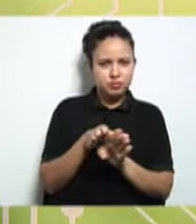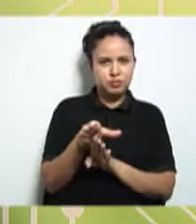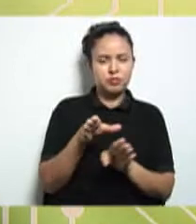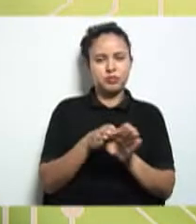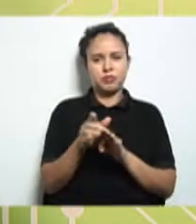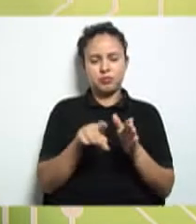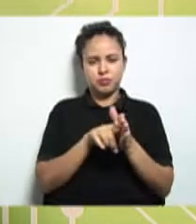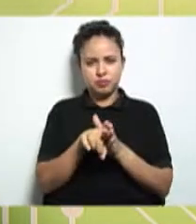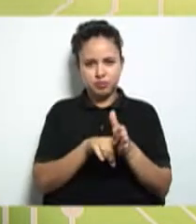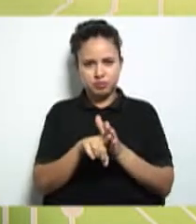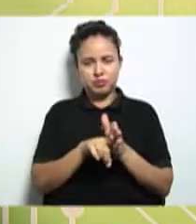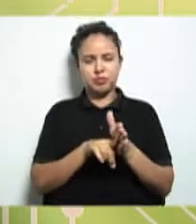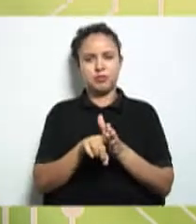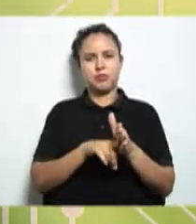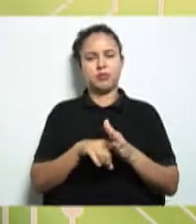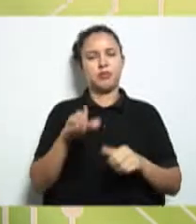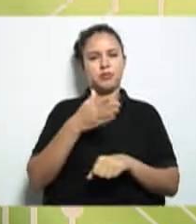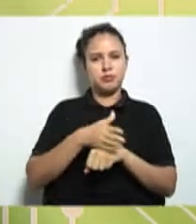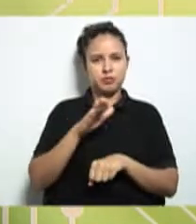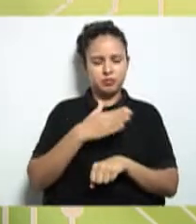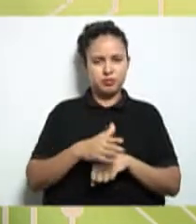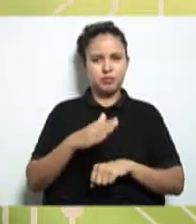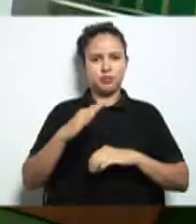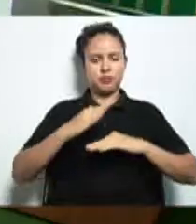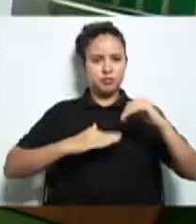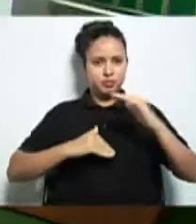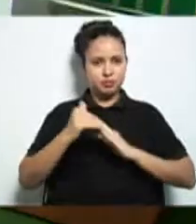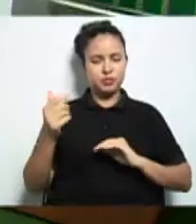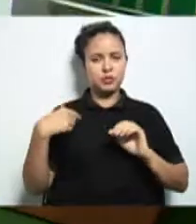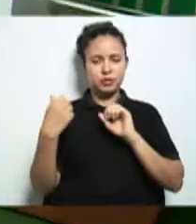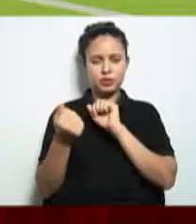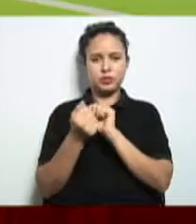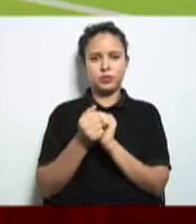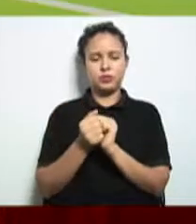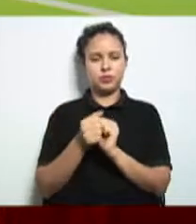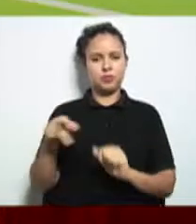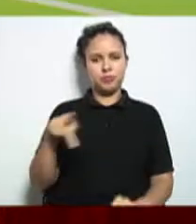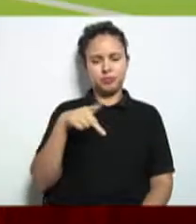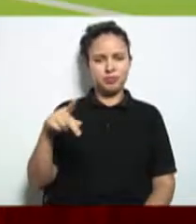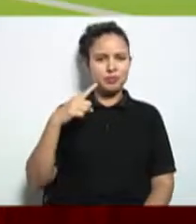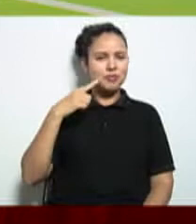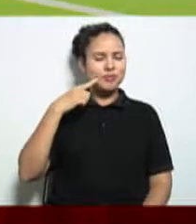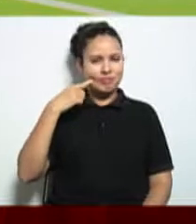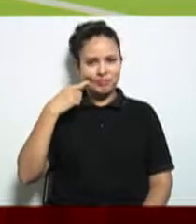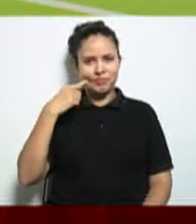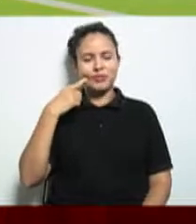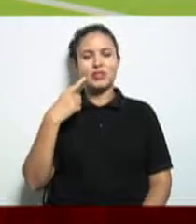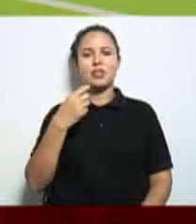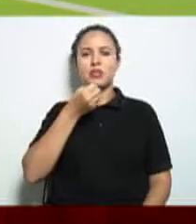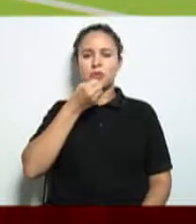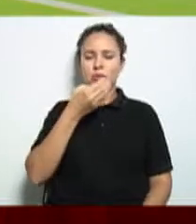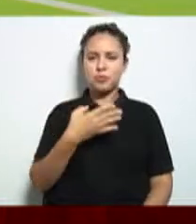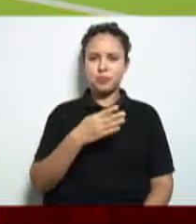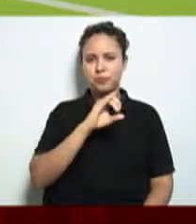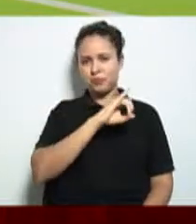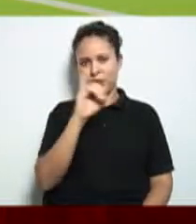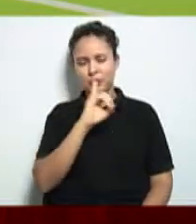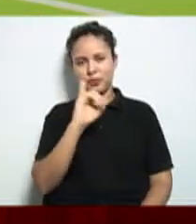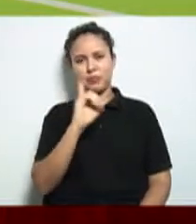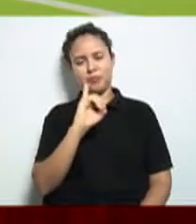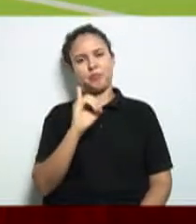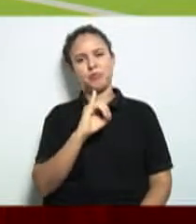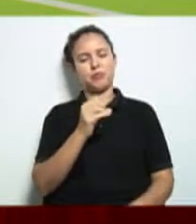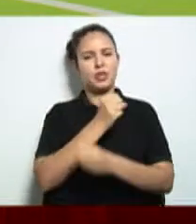Prática Profissional. Aqui juntamente comigo, professora Anabela. Olá, professora. Tudo bem, professora Ariadne?